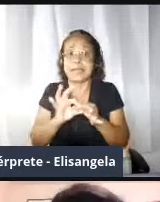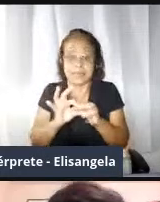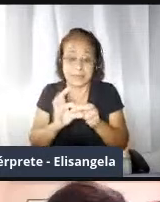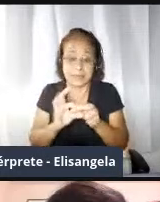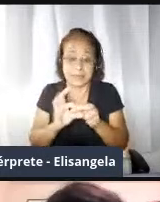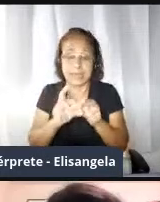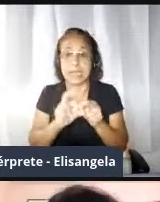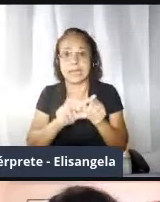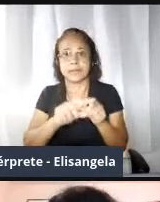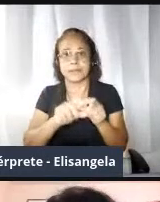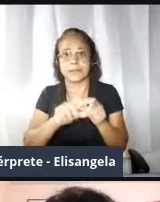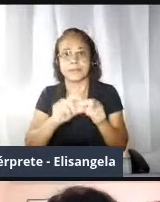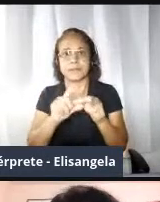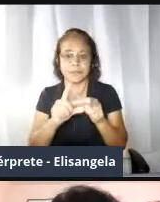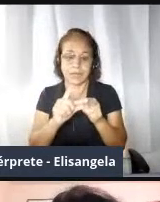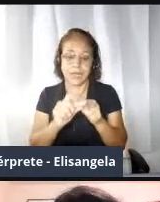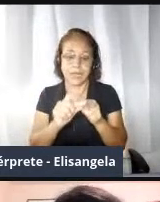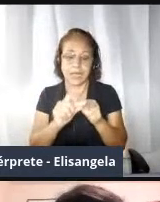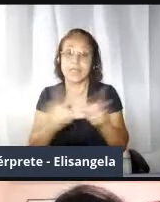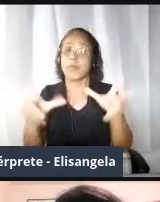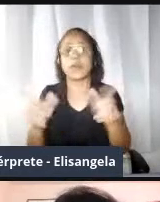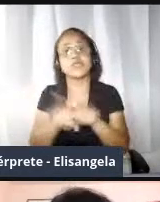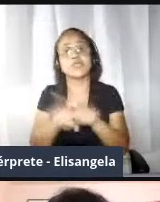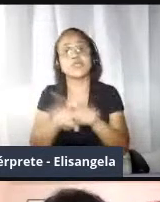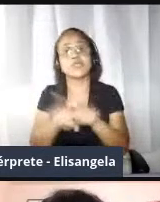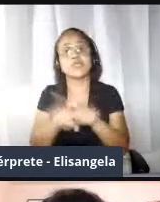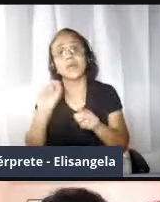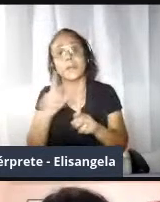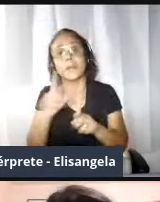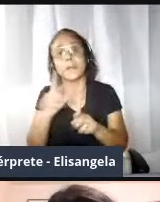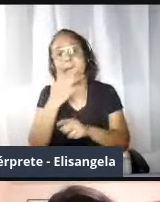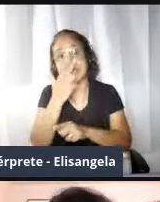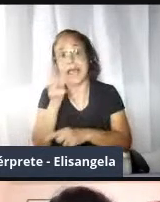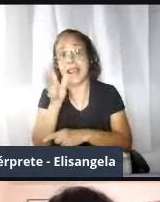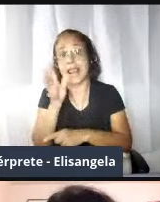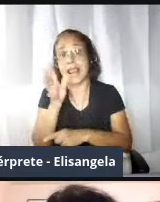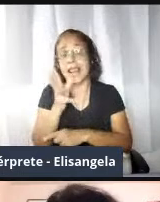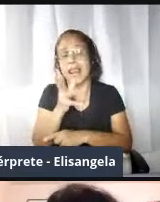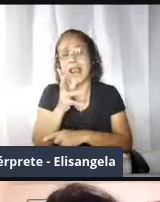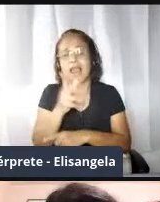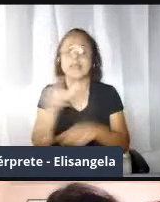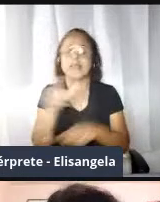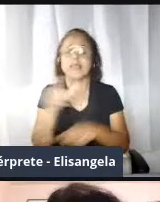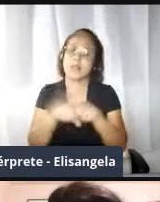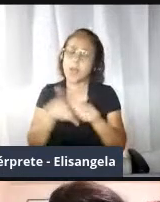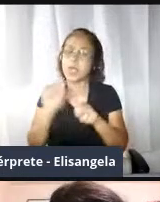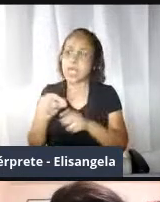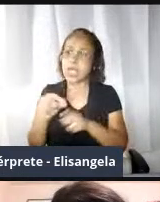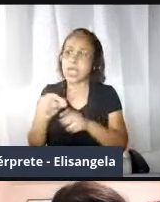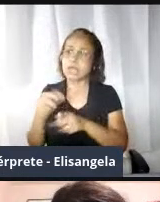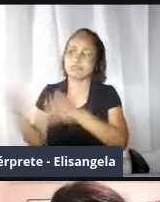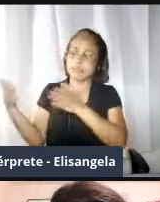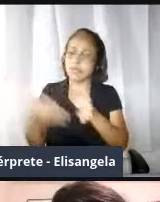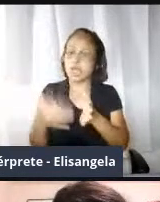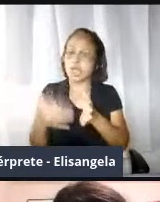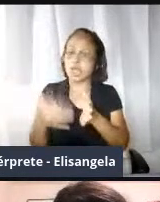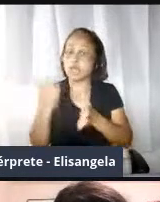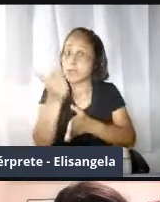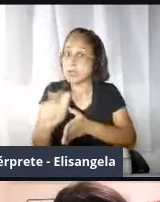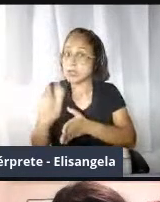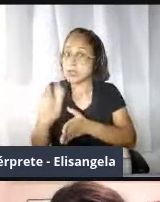ainda muito insuficiente, mas que começa nesse período com a chegada, inclusive, de novos pesquisadores, né?